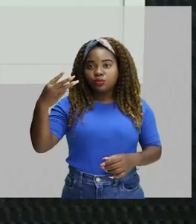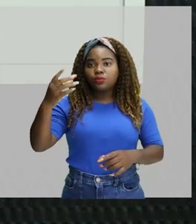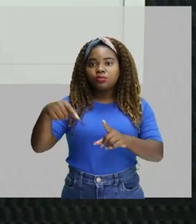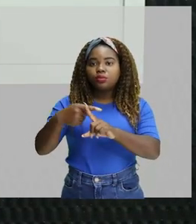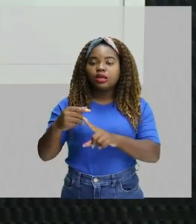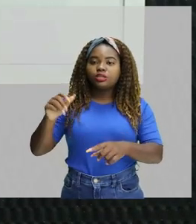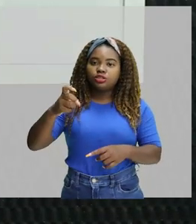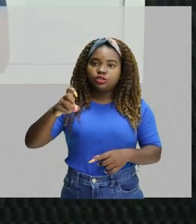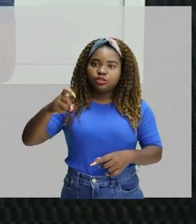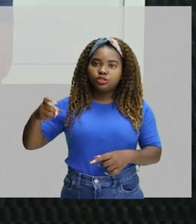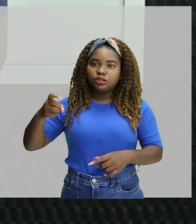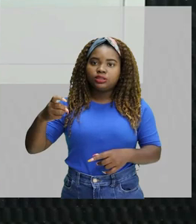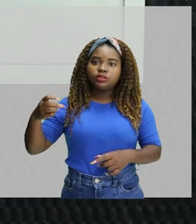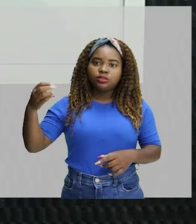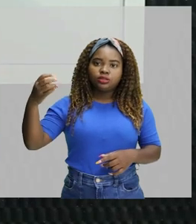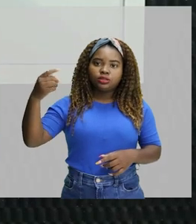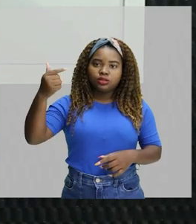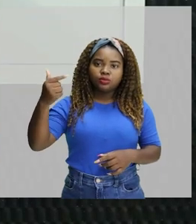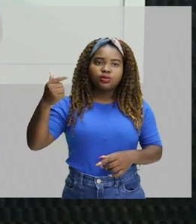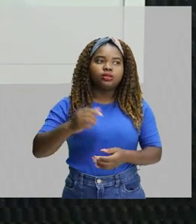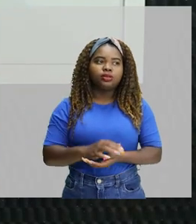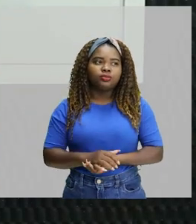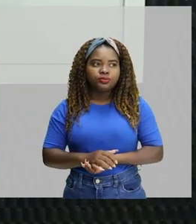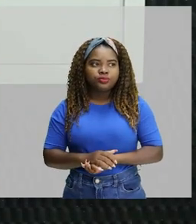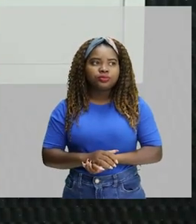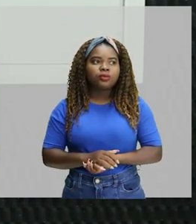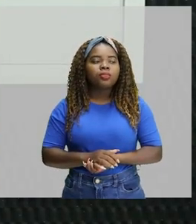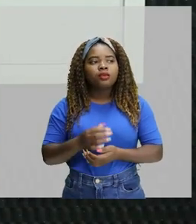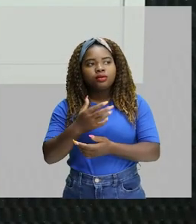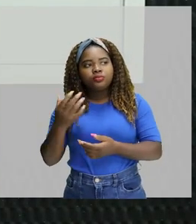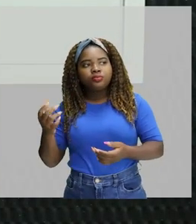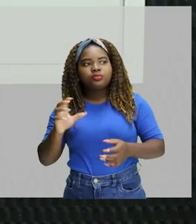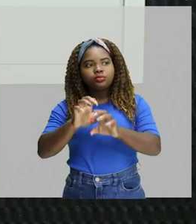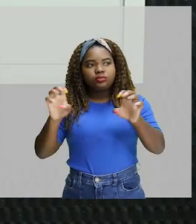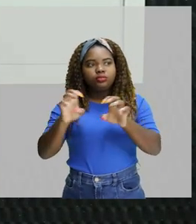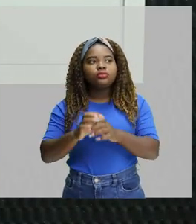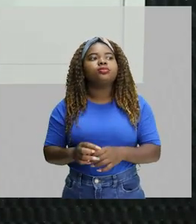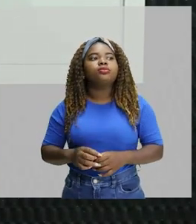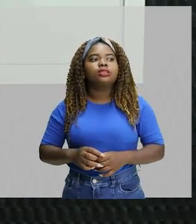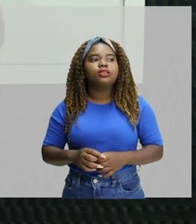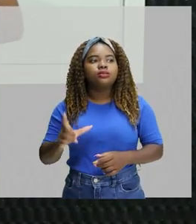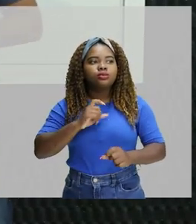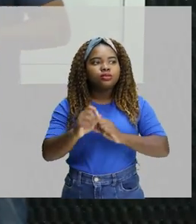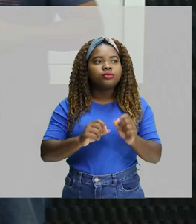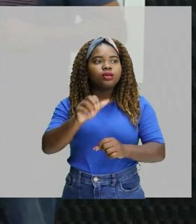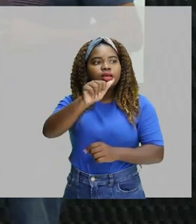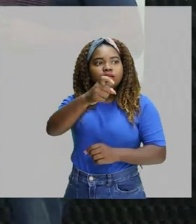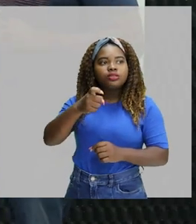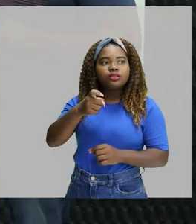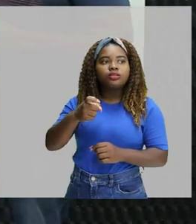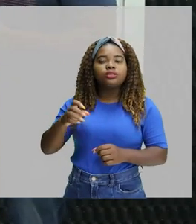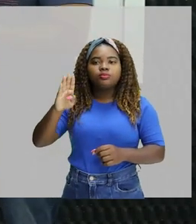+ 10 e BX = x - 2 determine o ax divo por BX tá vamos